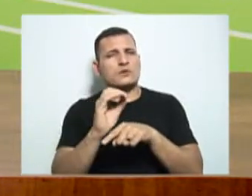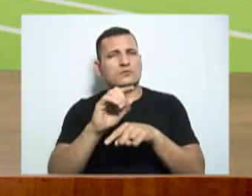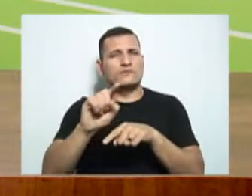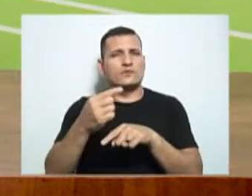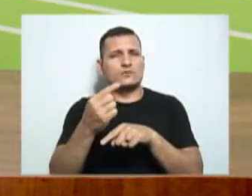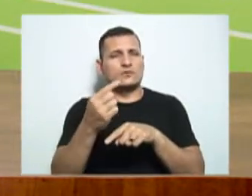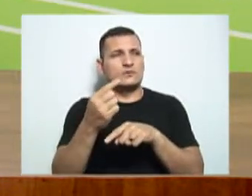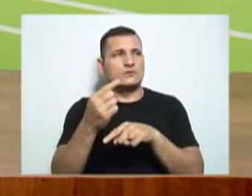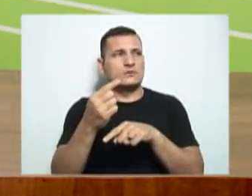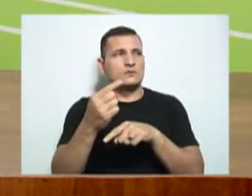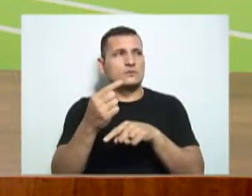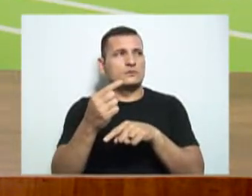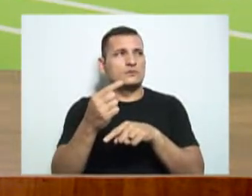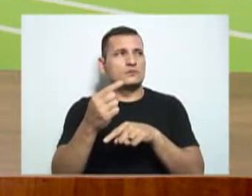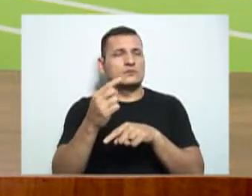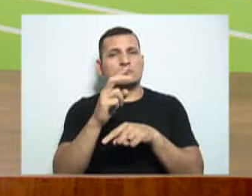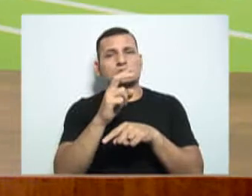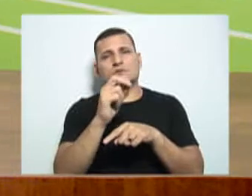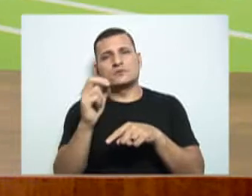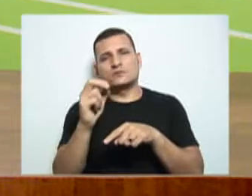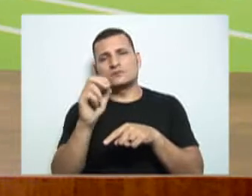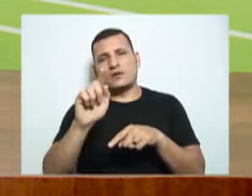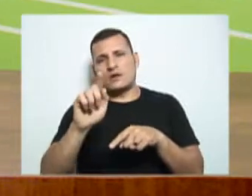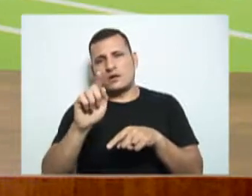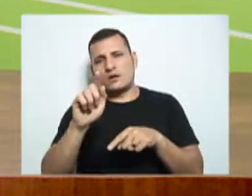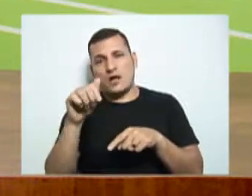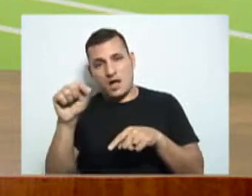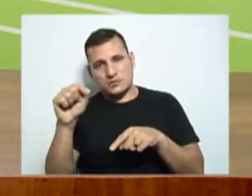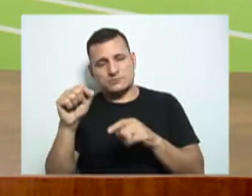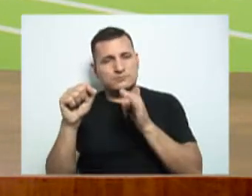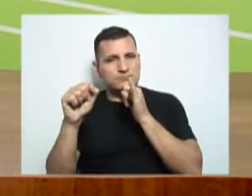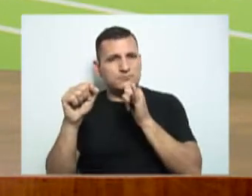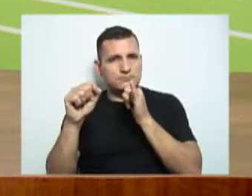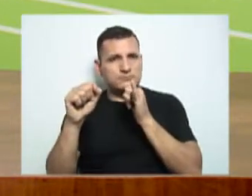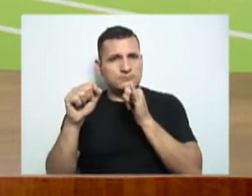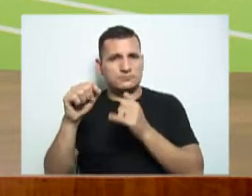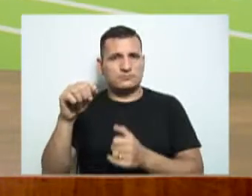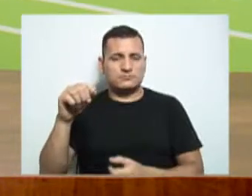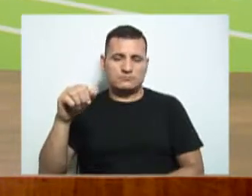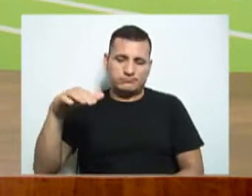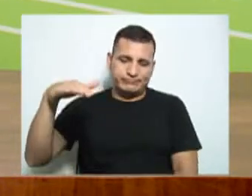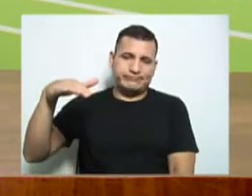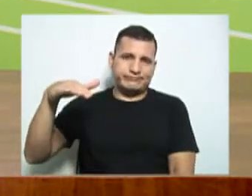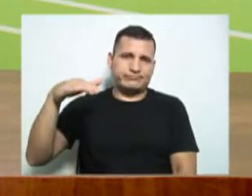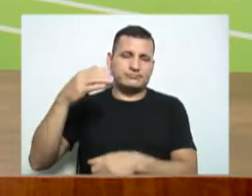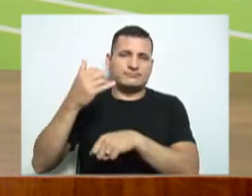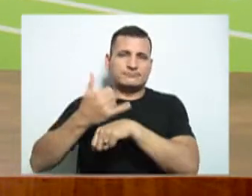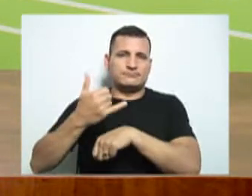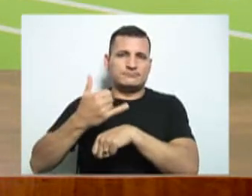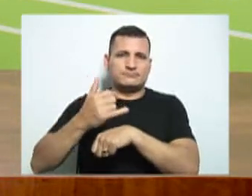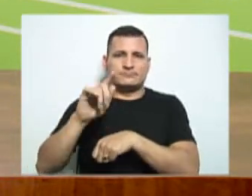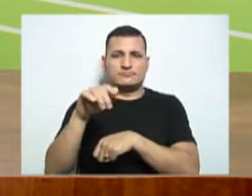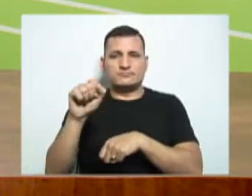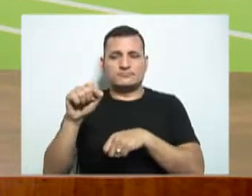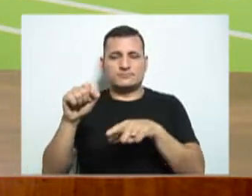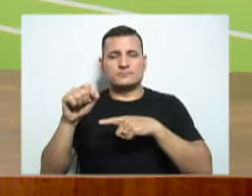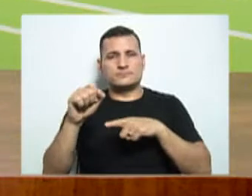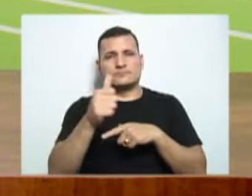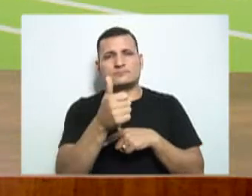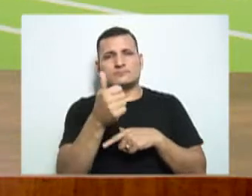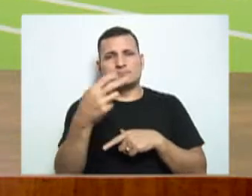0,500, ou seja, meio quilo de gás. Certo? Que uma botija de gás tem 13 quilos, então eu vou